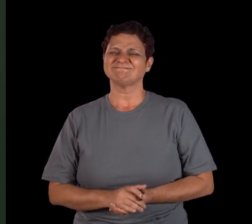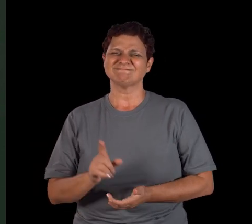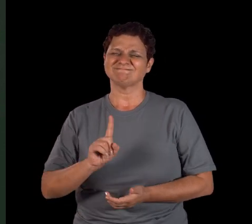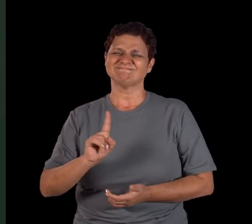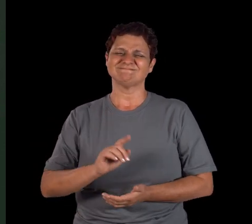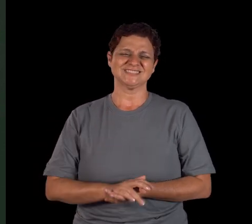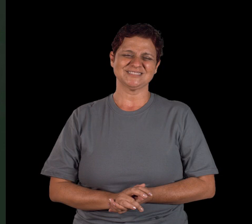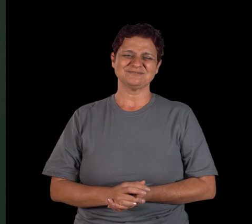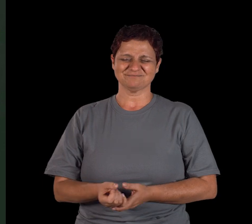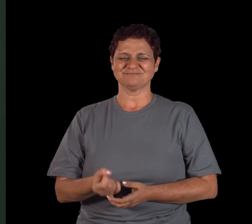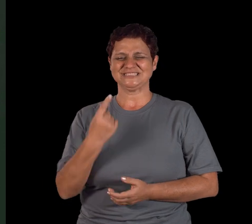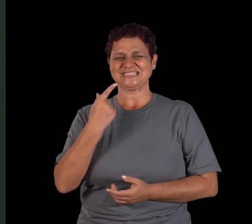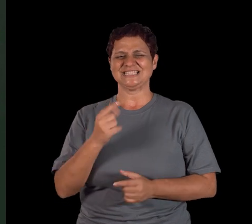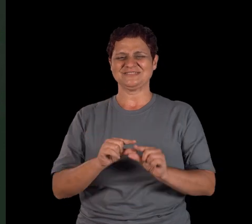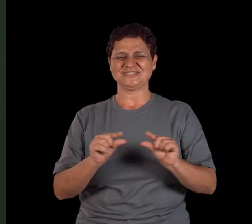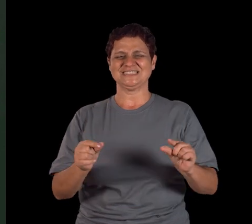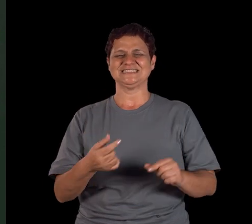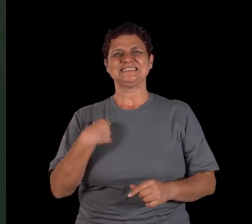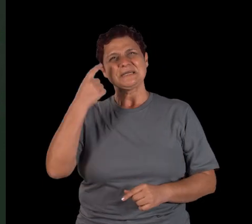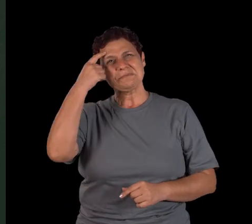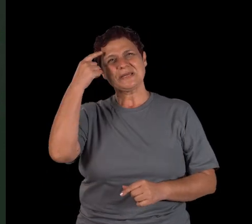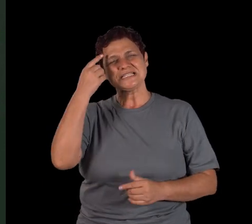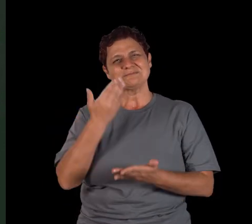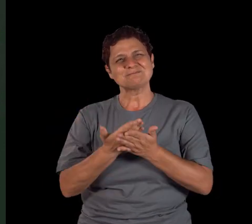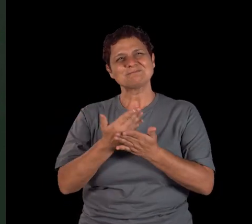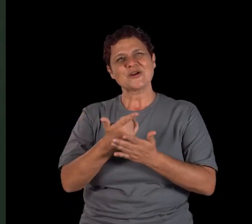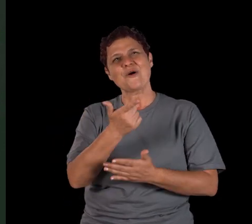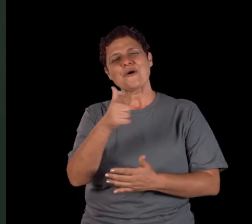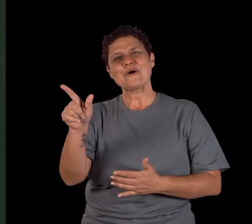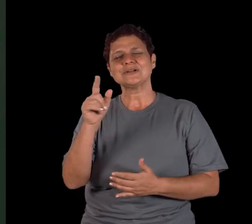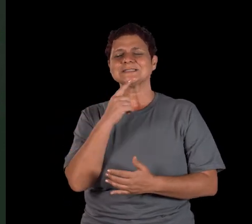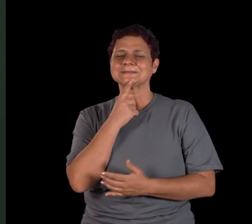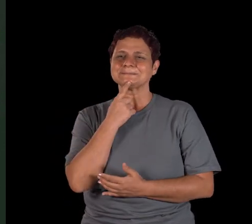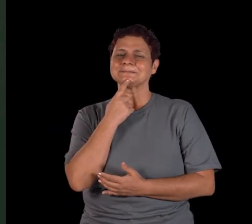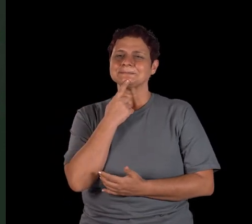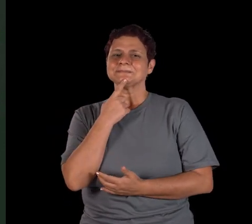Não era muito não, ficou estranho. Deixa eu pensar numa outra.